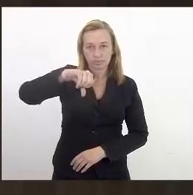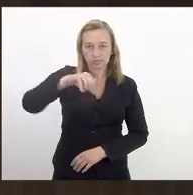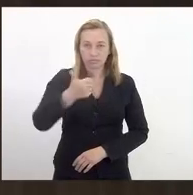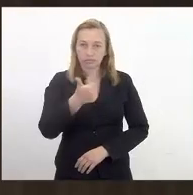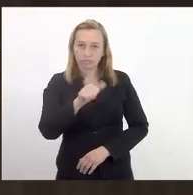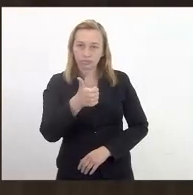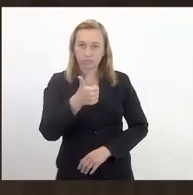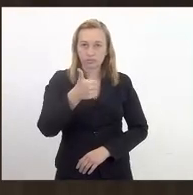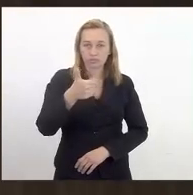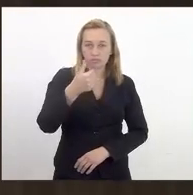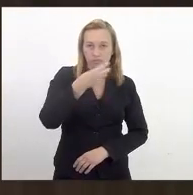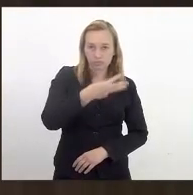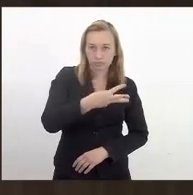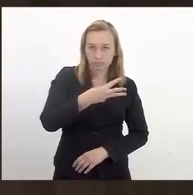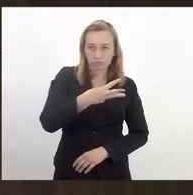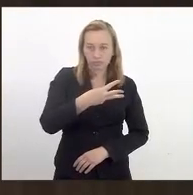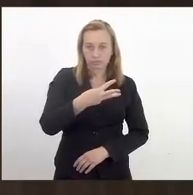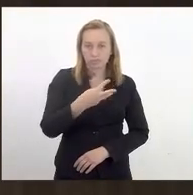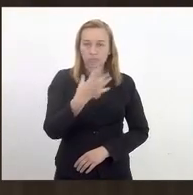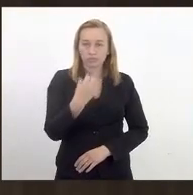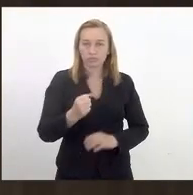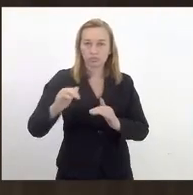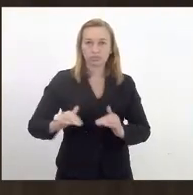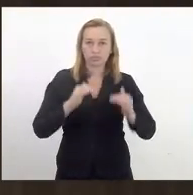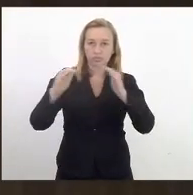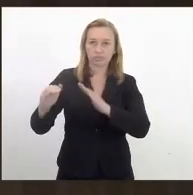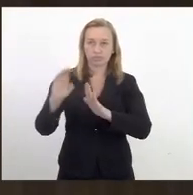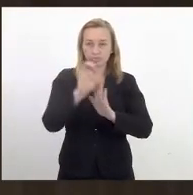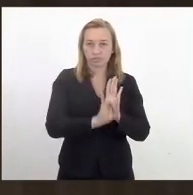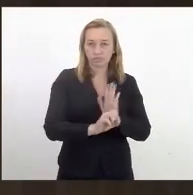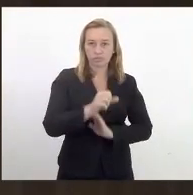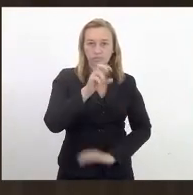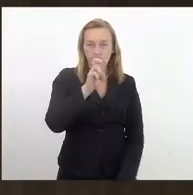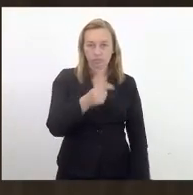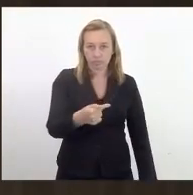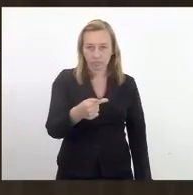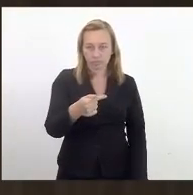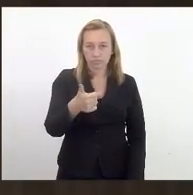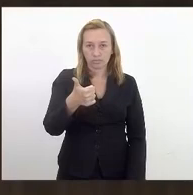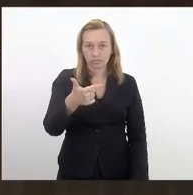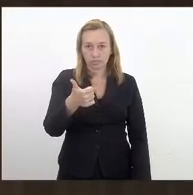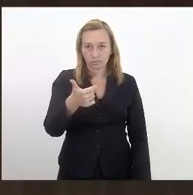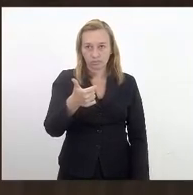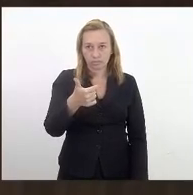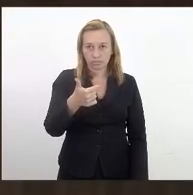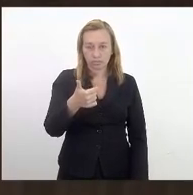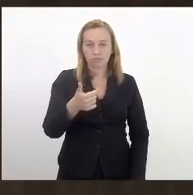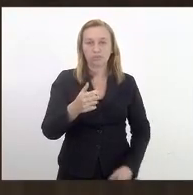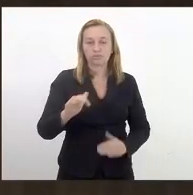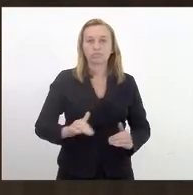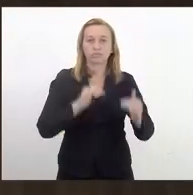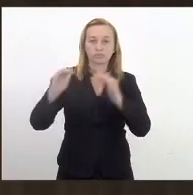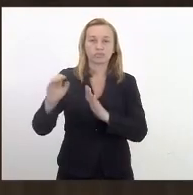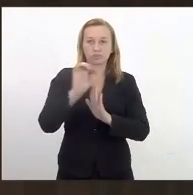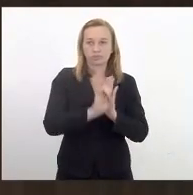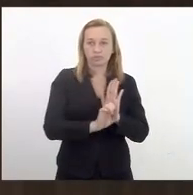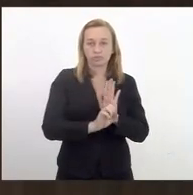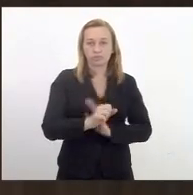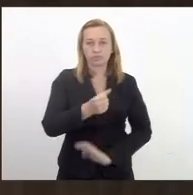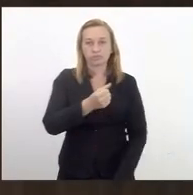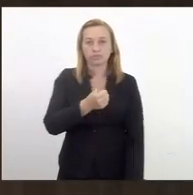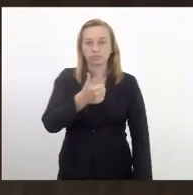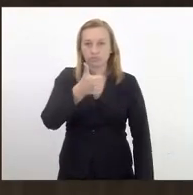11 e 13 favorável com subemenda aglutinativas emendas 7:12 favorável com subemenda à emenda